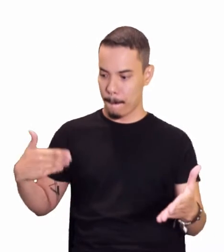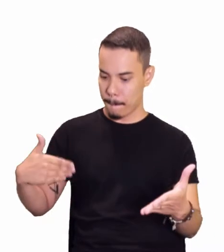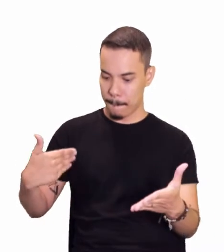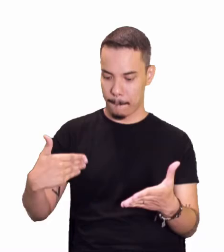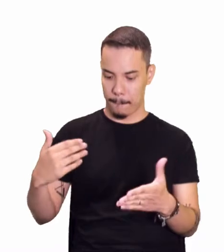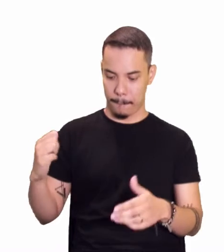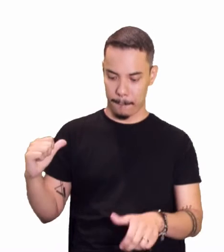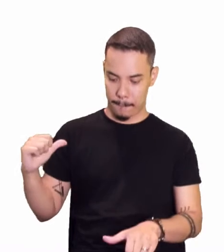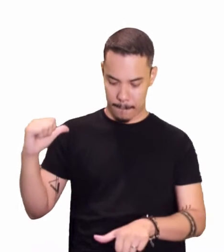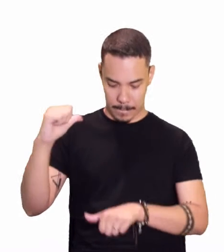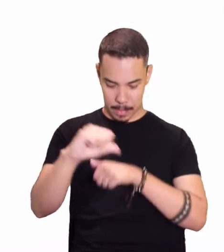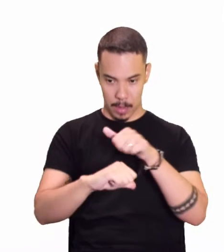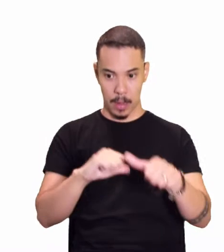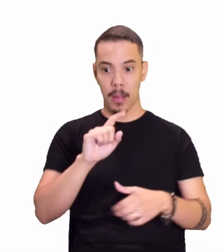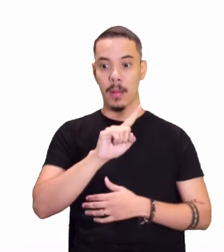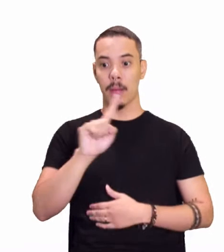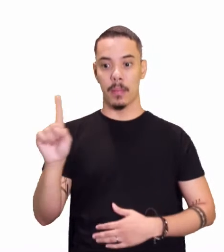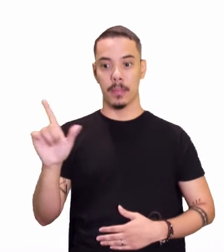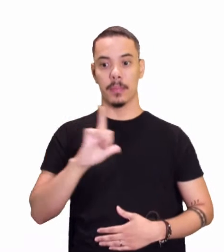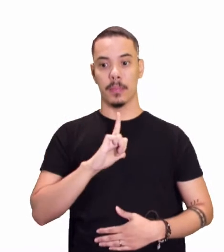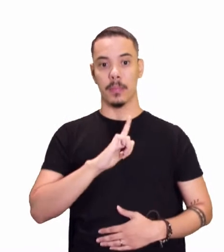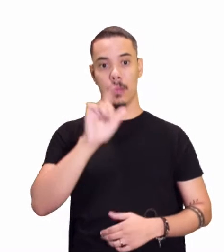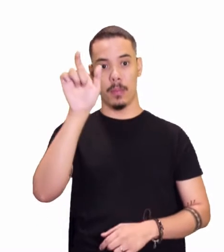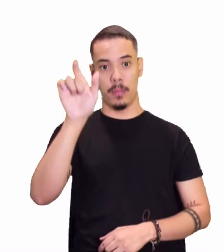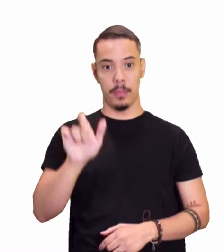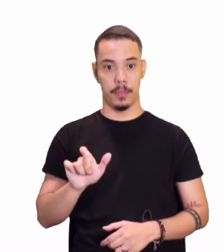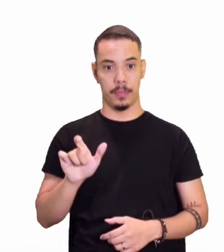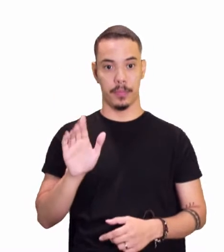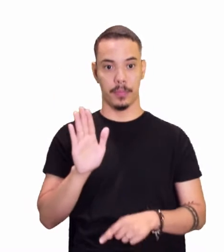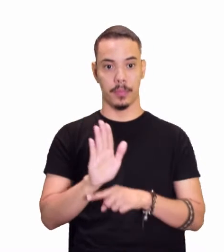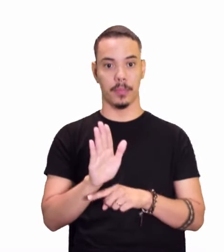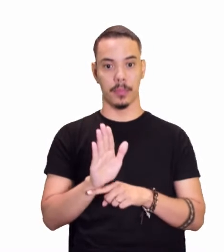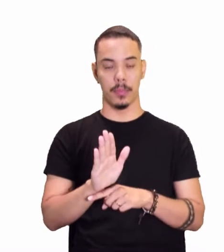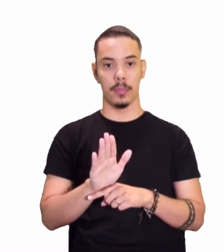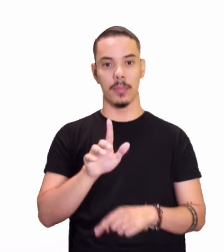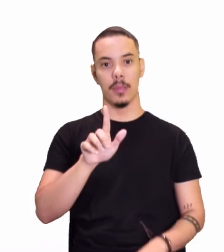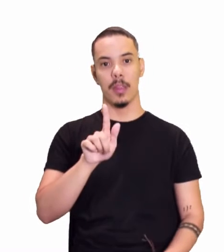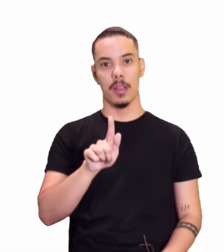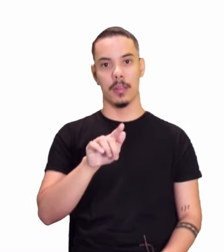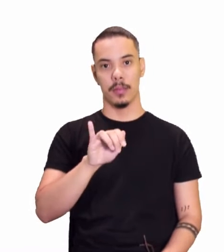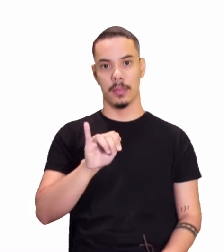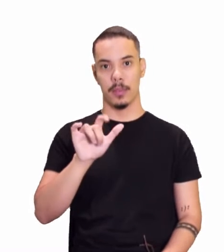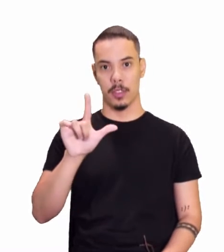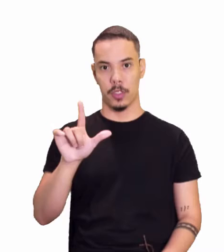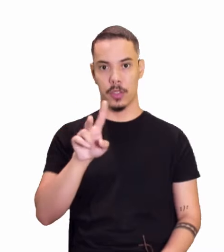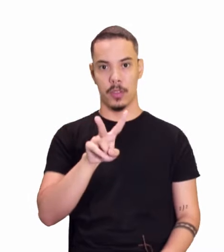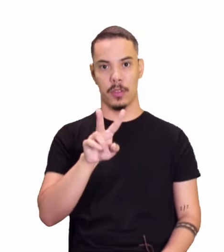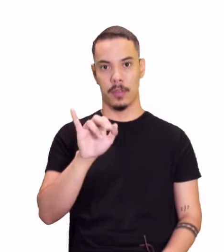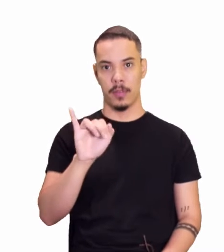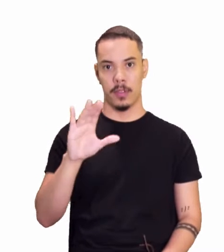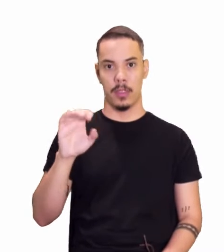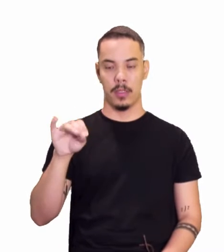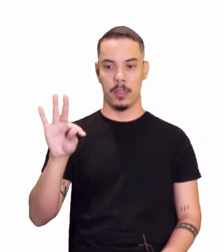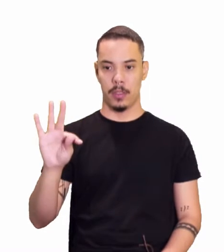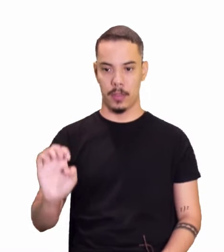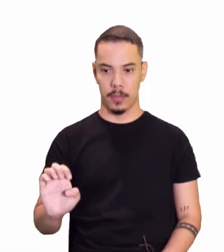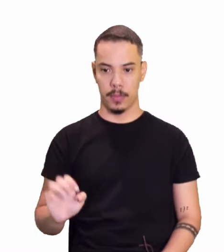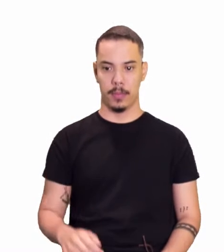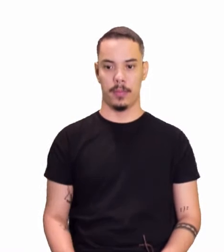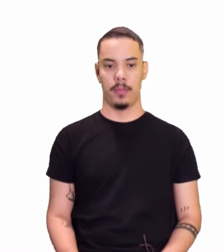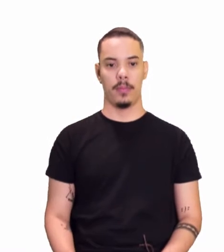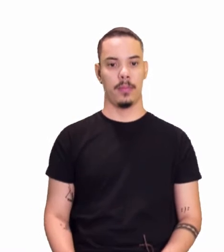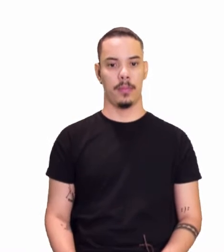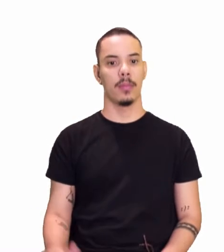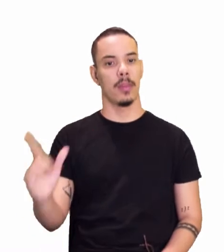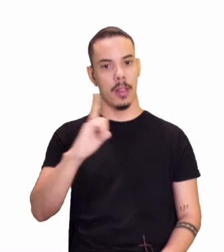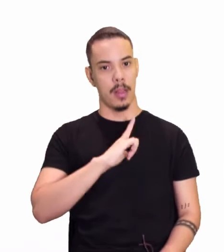transição, mas que alguém teve a contribuição lá. Quem? Gil Vicente. E aí, olha só, esse movimento com